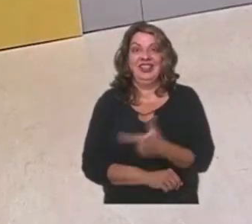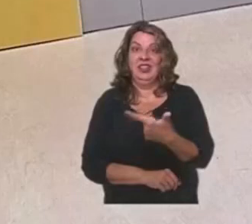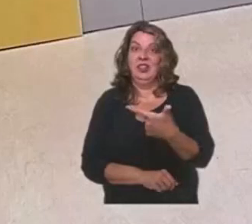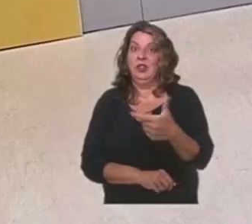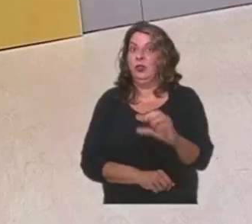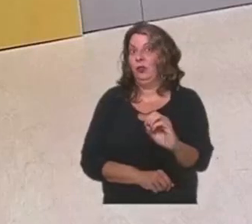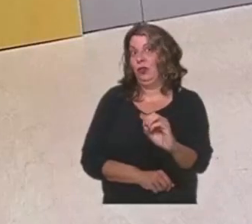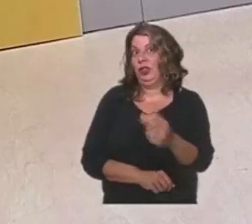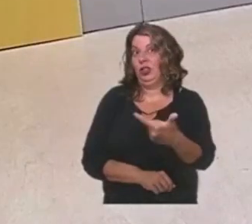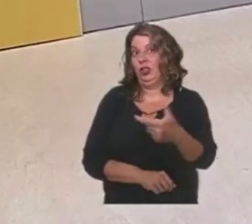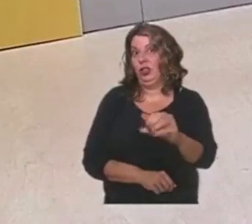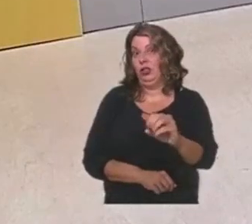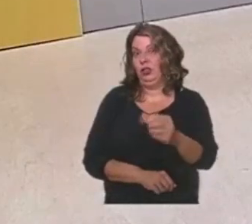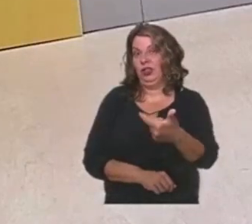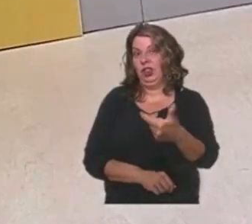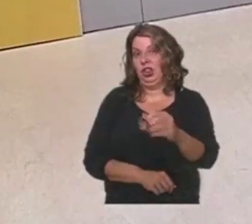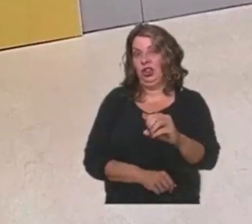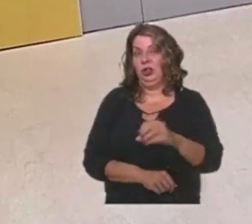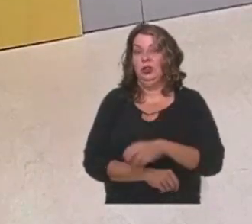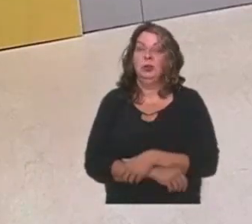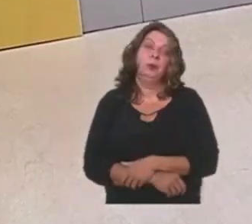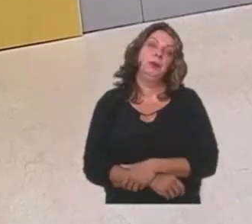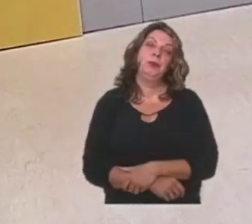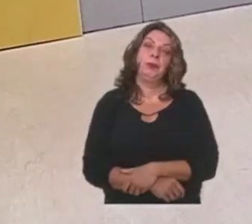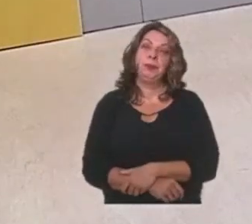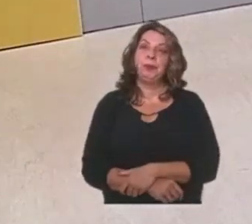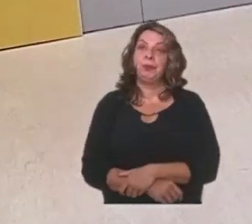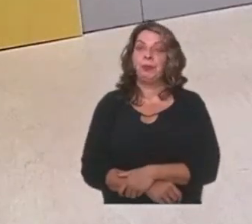29, já foi número 20, número 20.